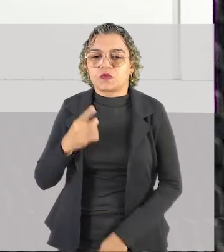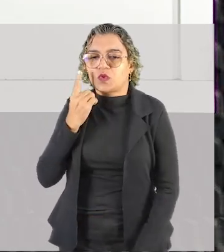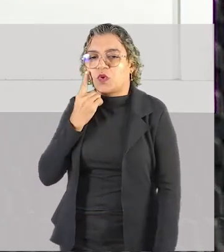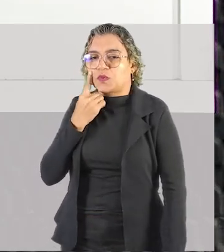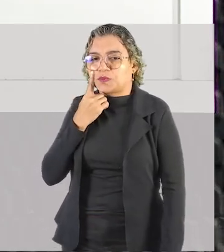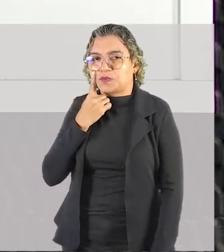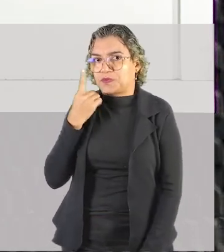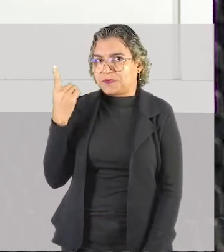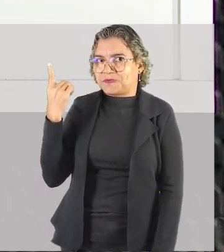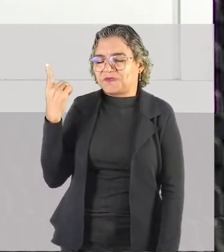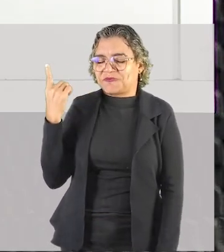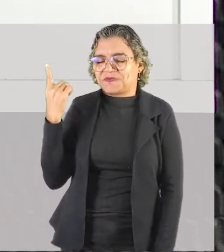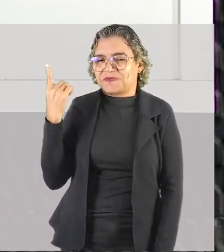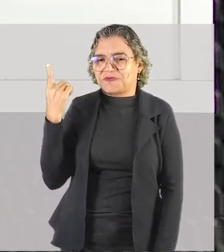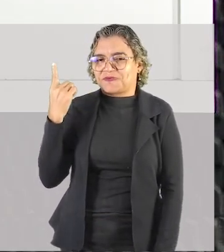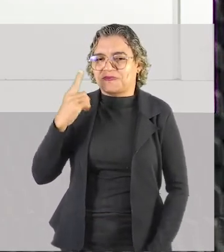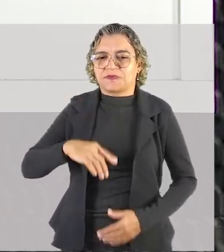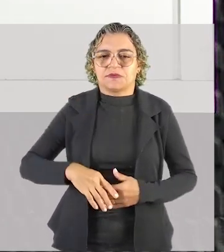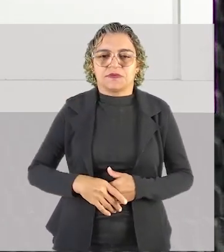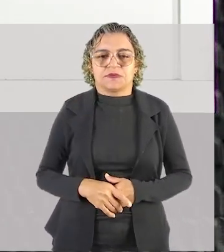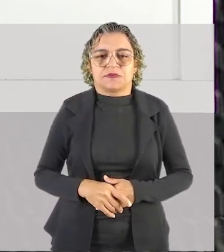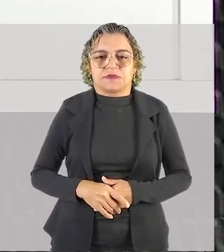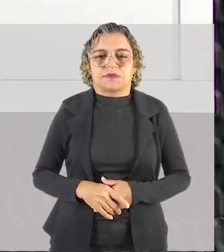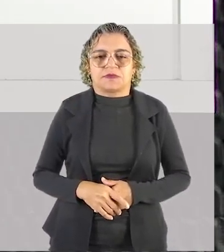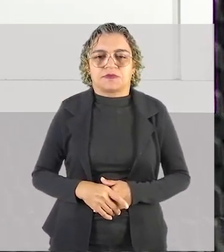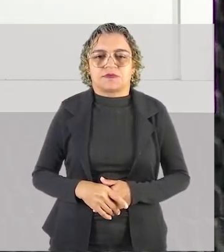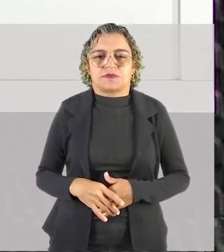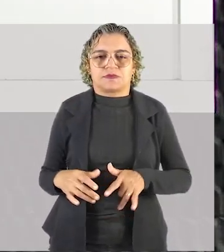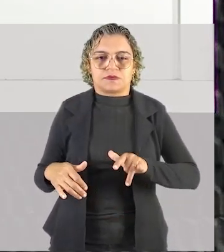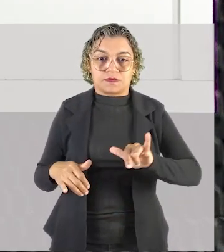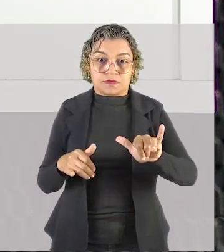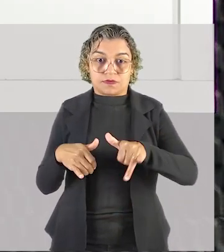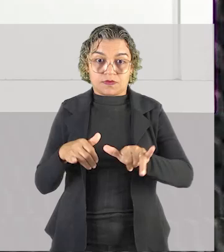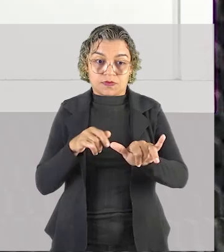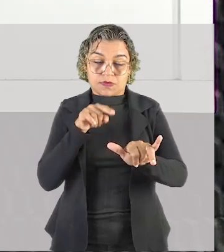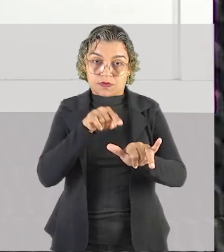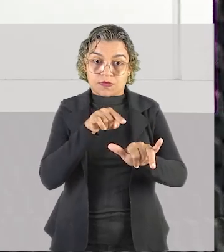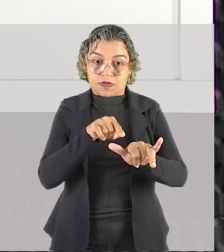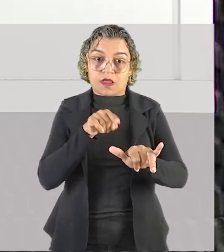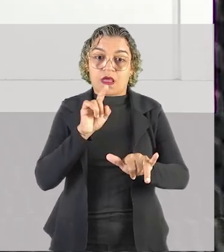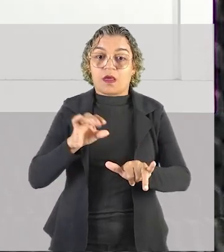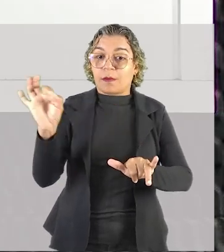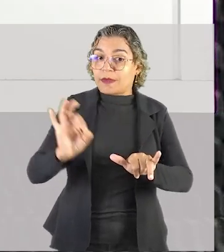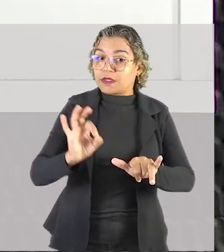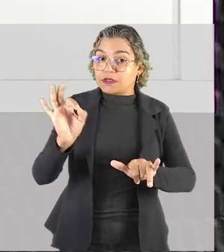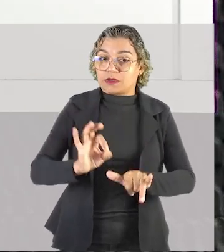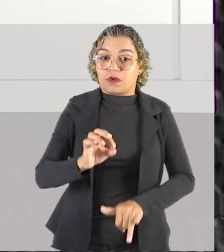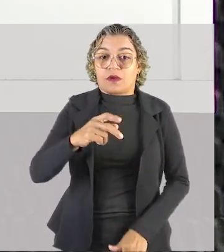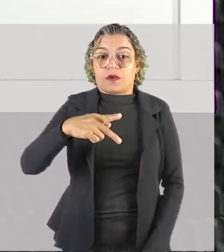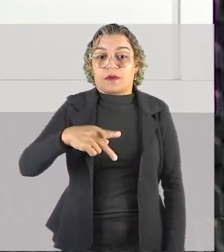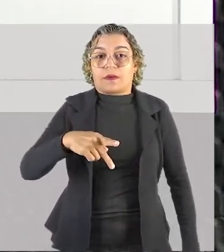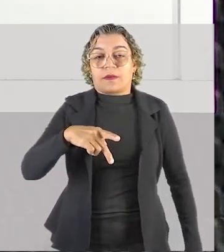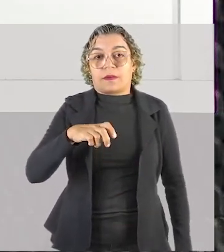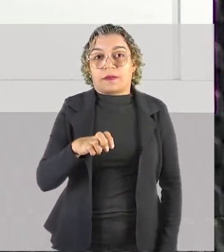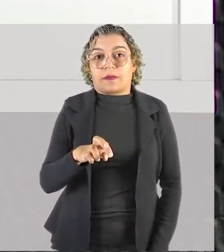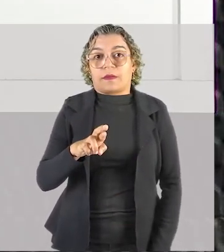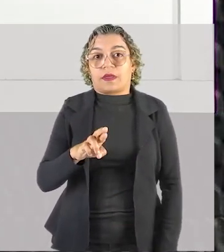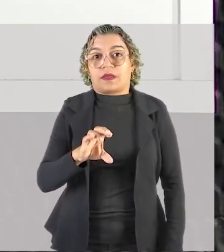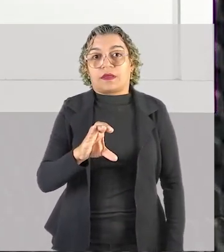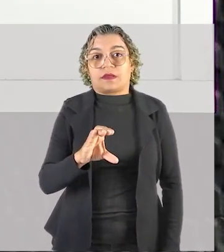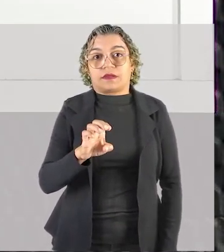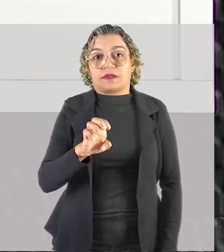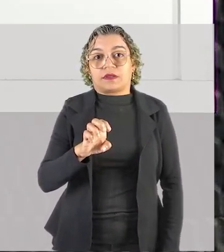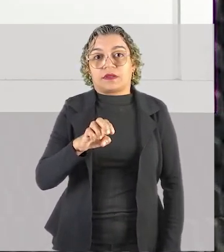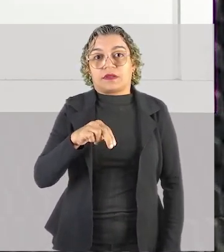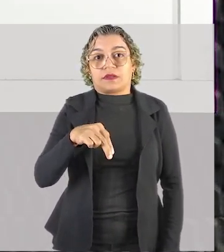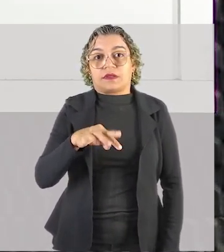Percentual de água. E esse percentual, que é esse aqui no eixo y, está variando em função